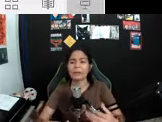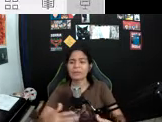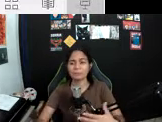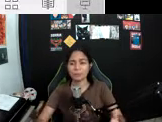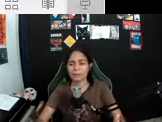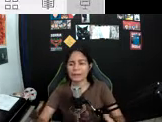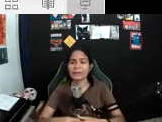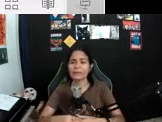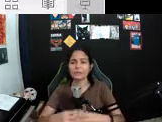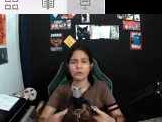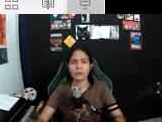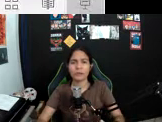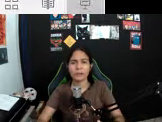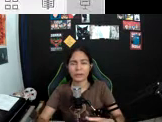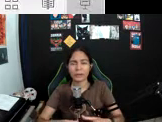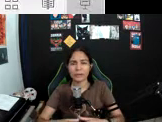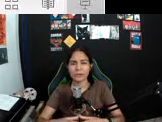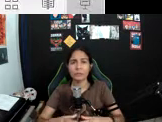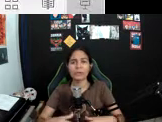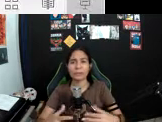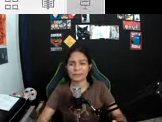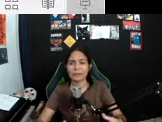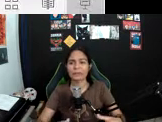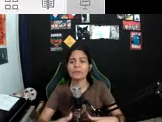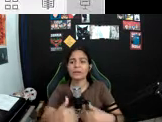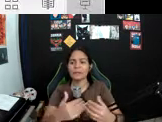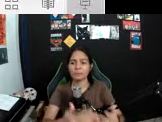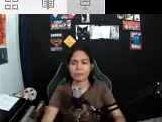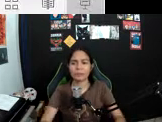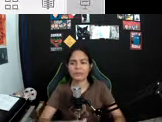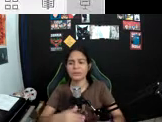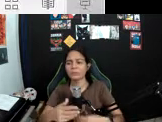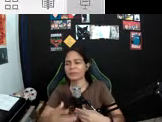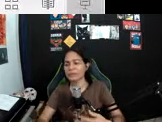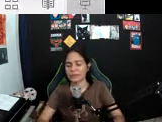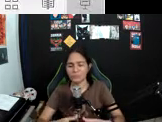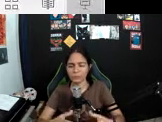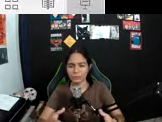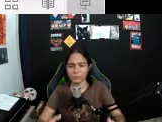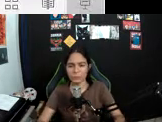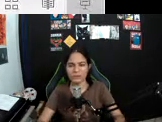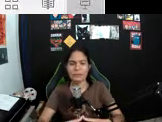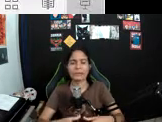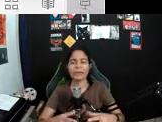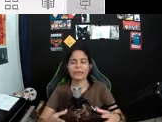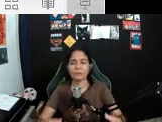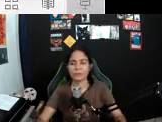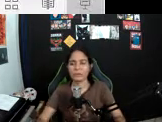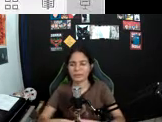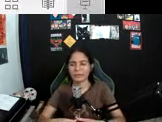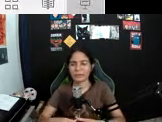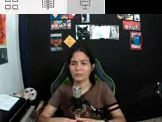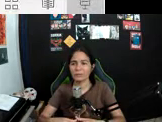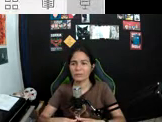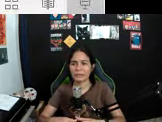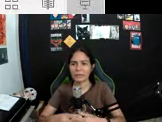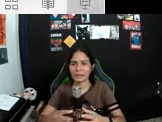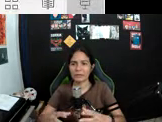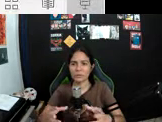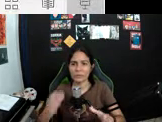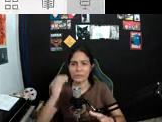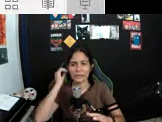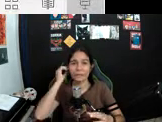destratar, mas porque ela está sob muita pressão ali por ter perdido uma pessoa querida, por ter acontecido